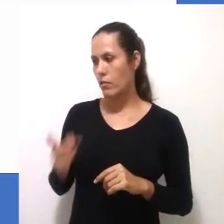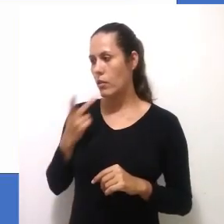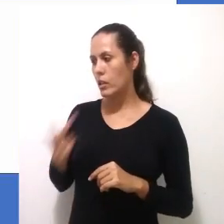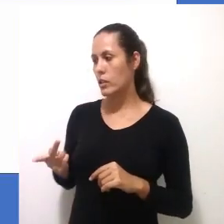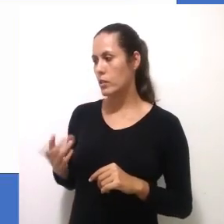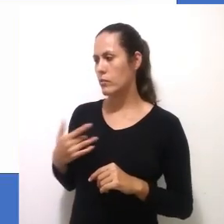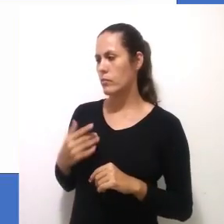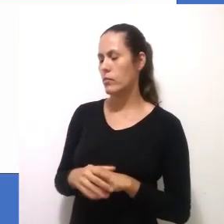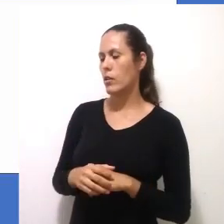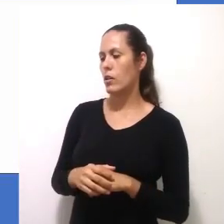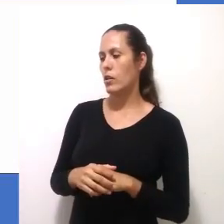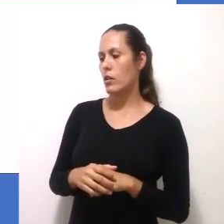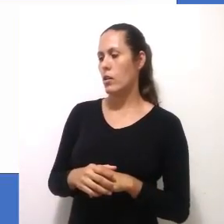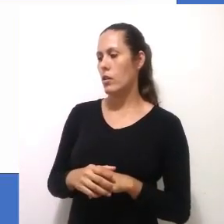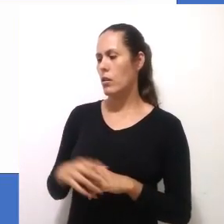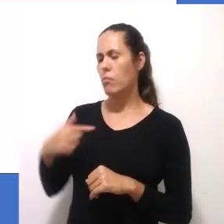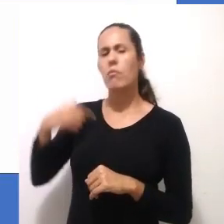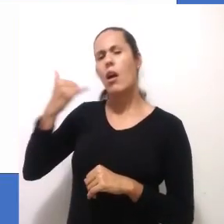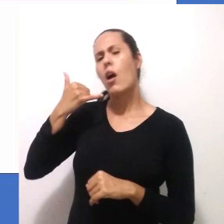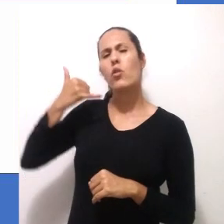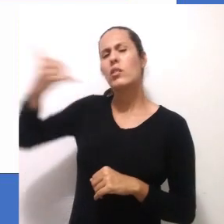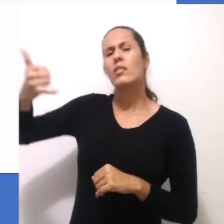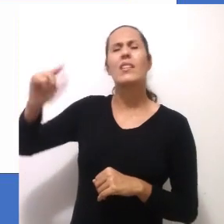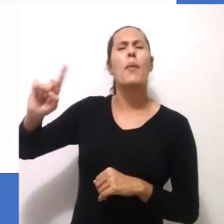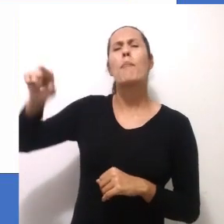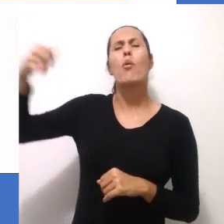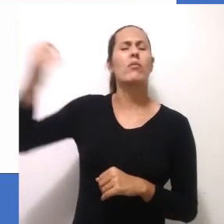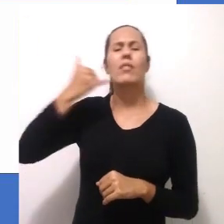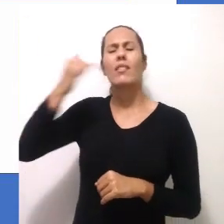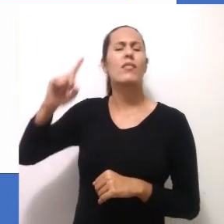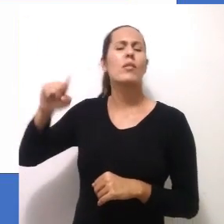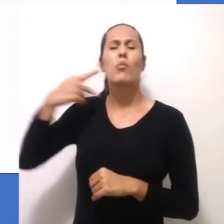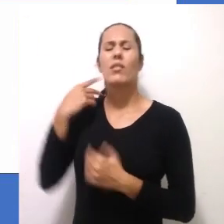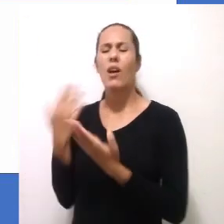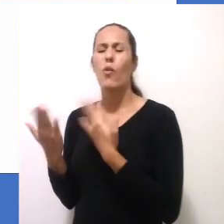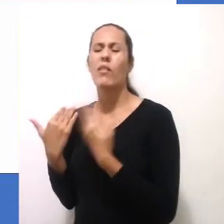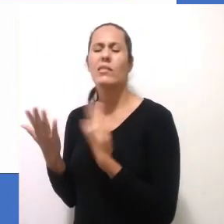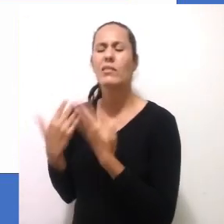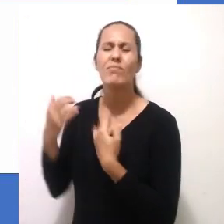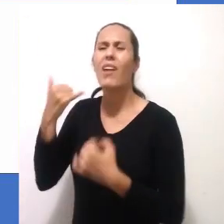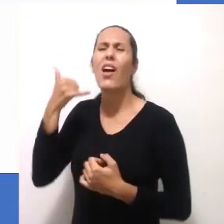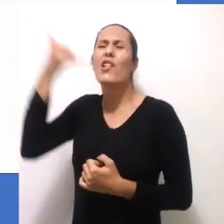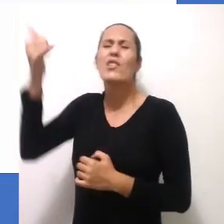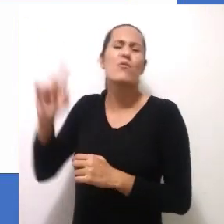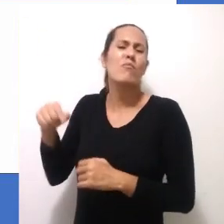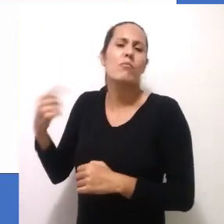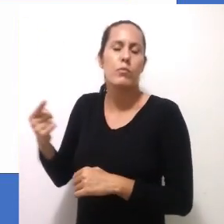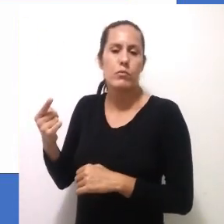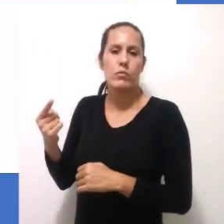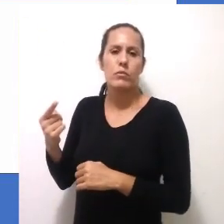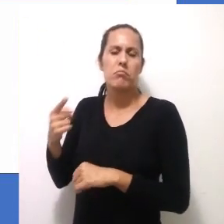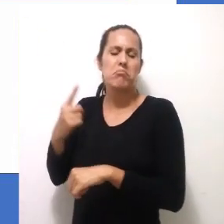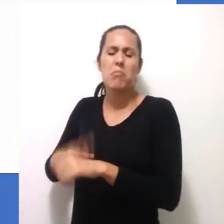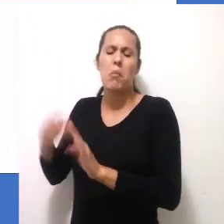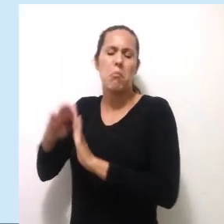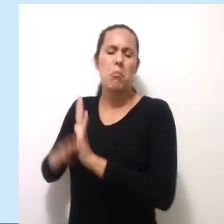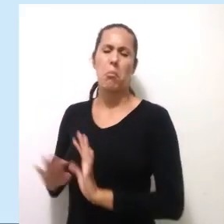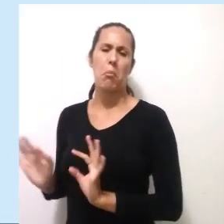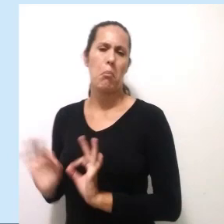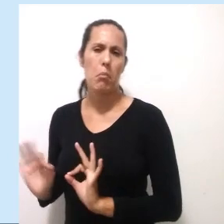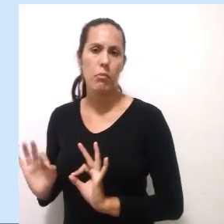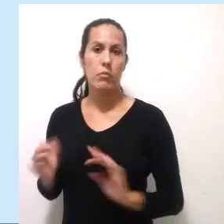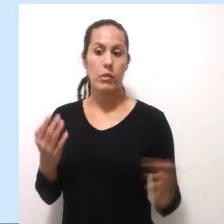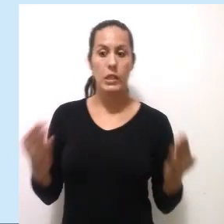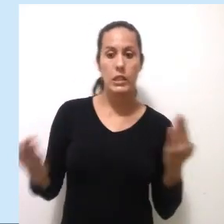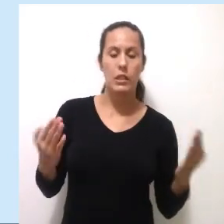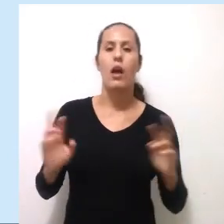contraída, I'll call you later. Eu te ligo depois, durante uma conversa sem muito planejamento.